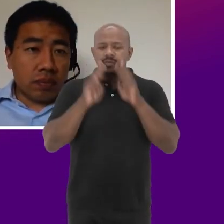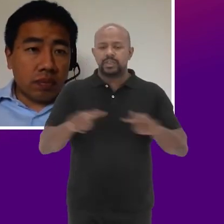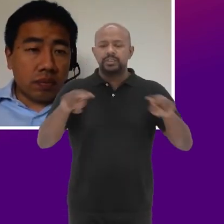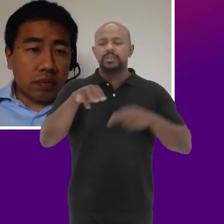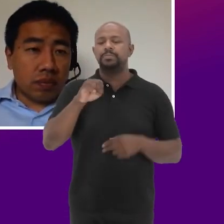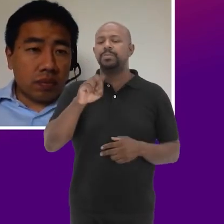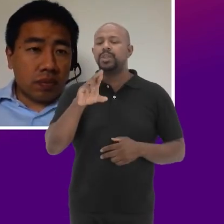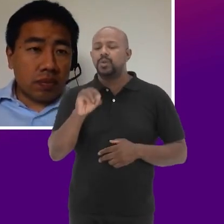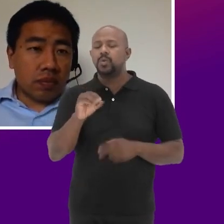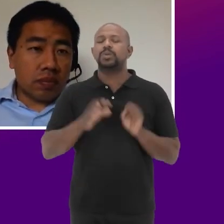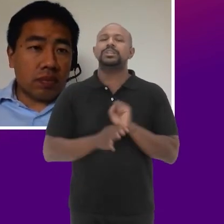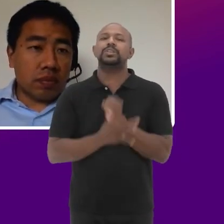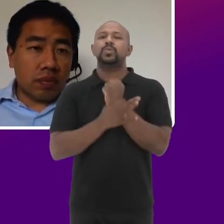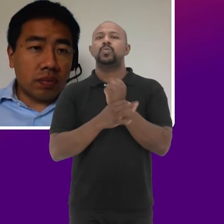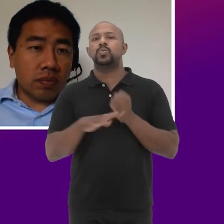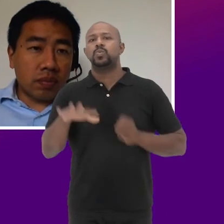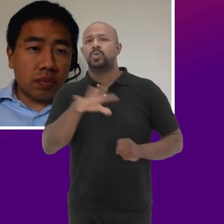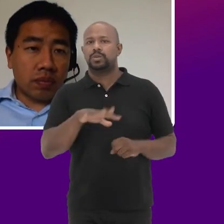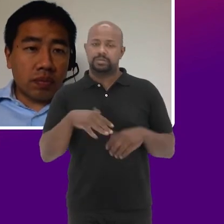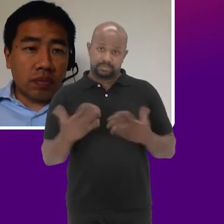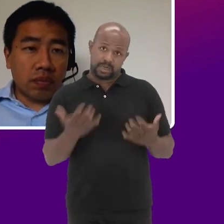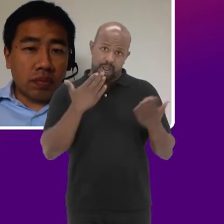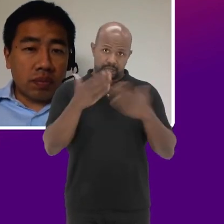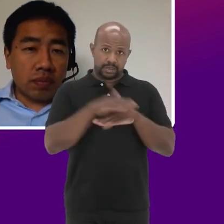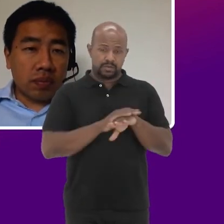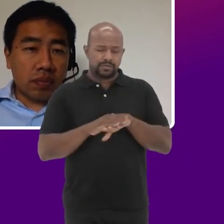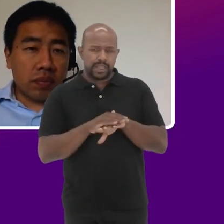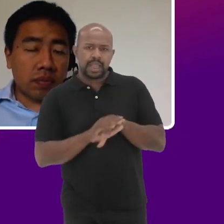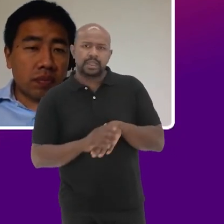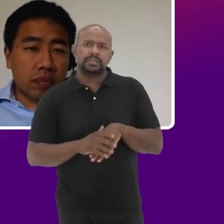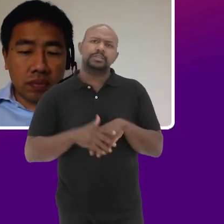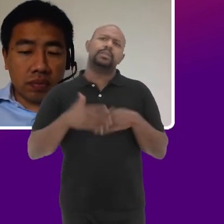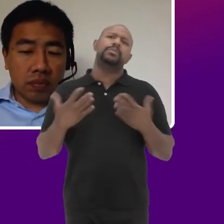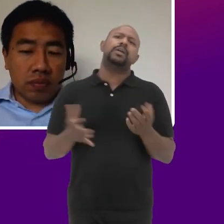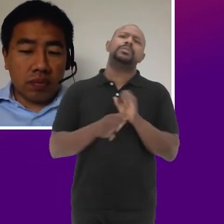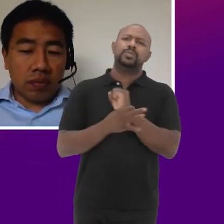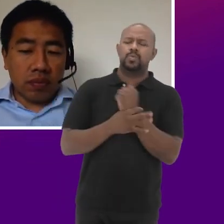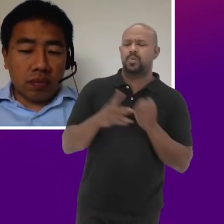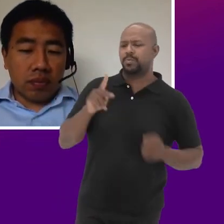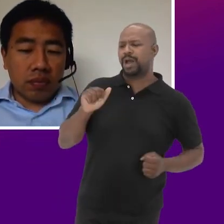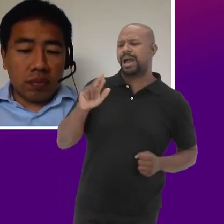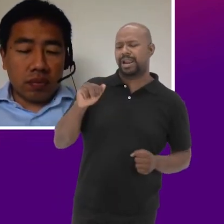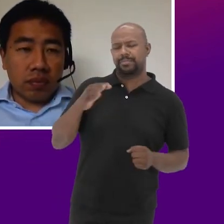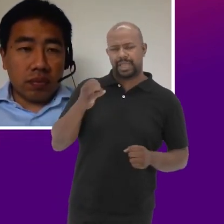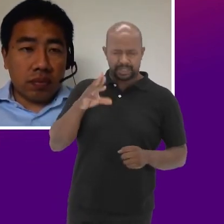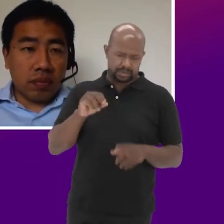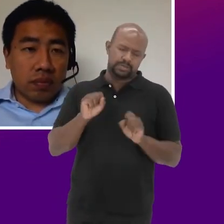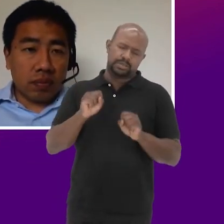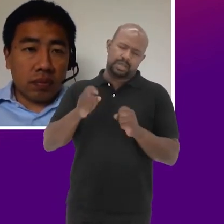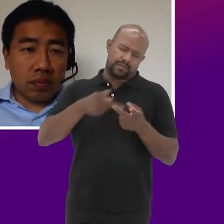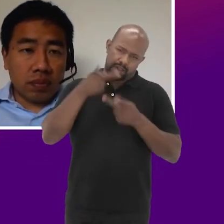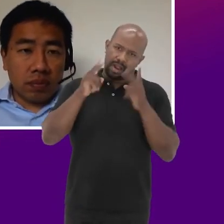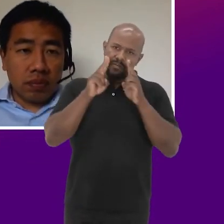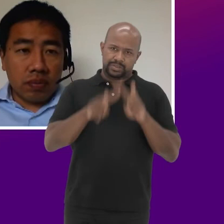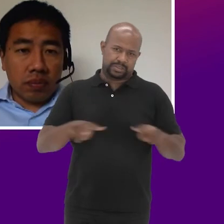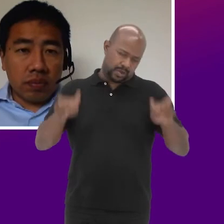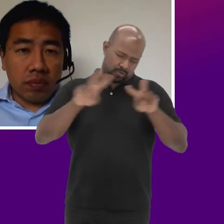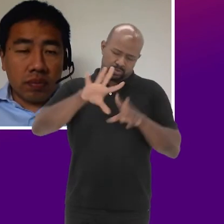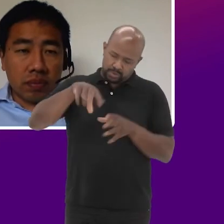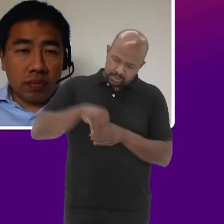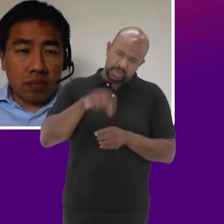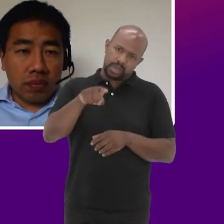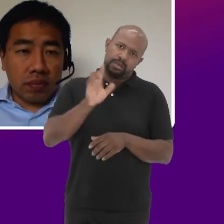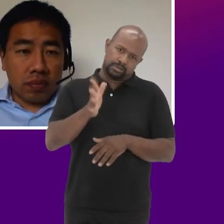de microseguros também, a partir dessa nossa conversa, mesmo do seguro paramétrico, se você quiser trazer dentro da visão do